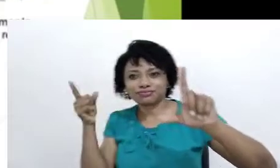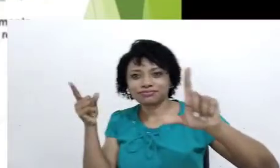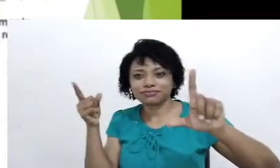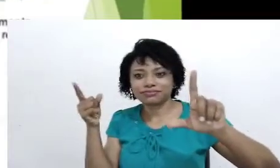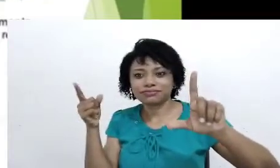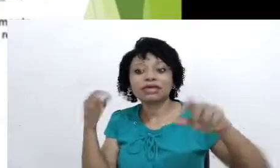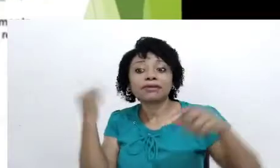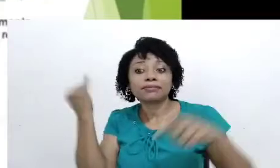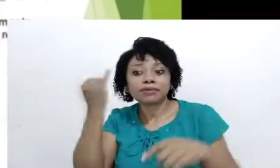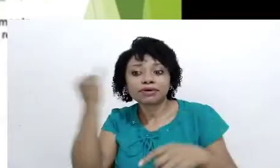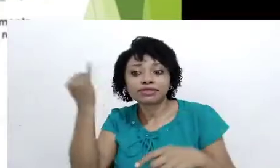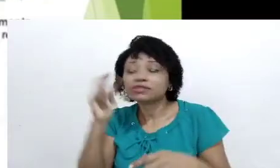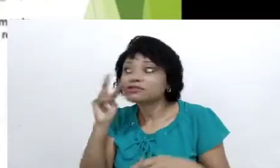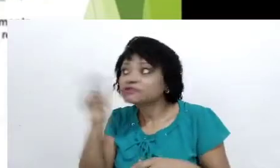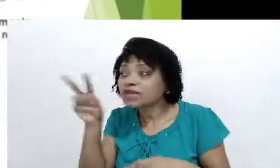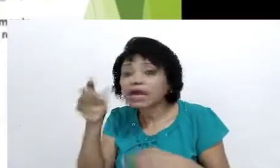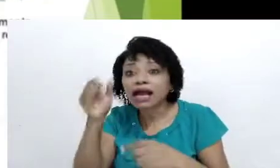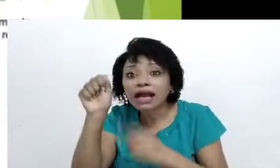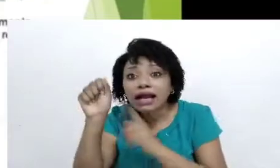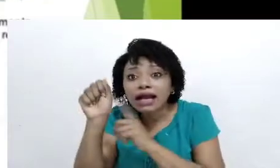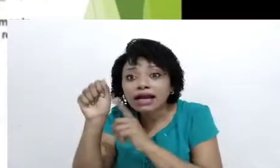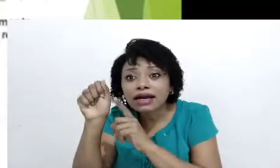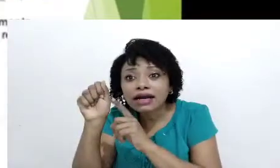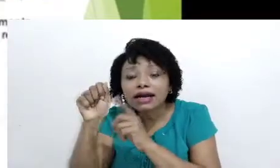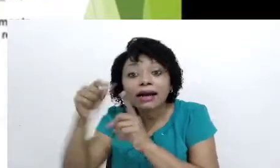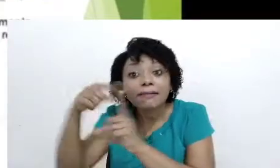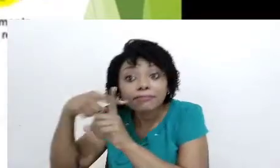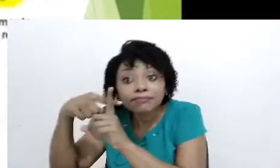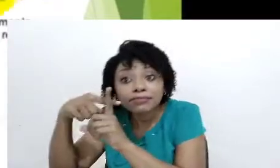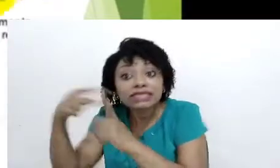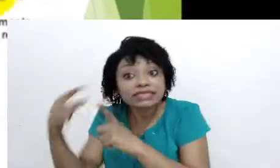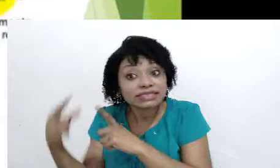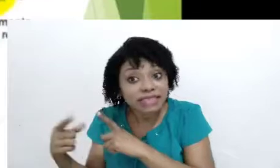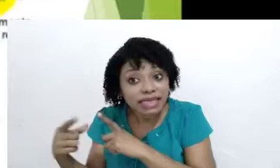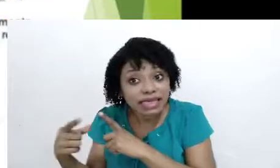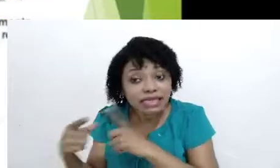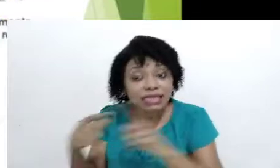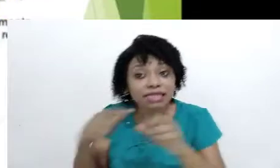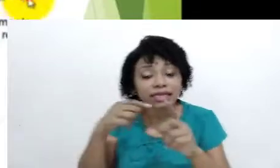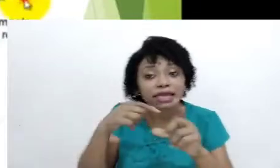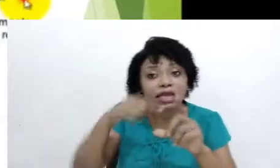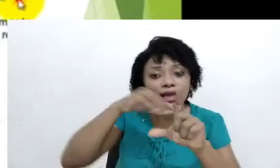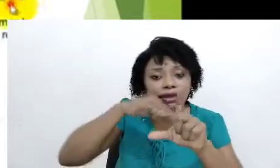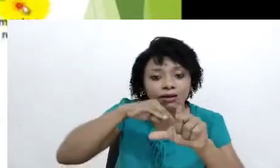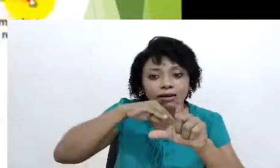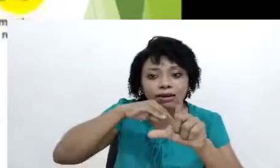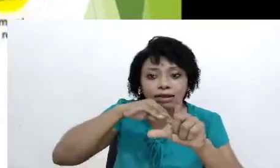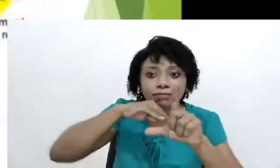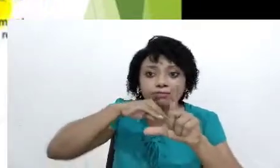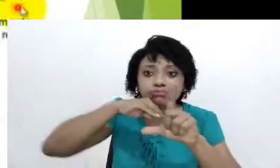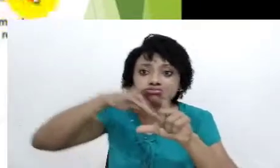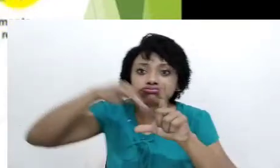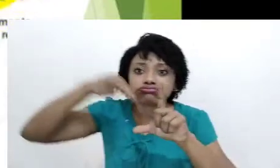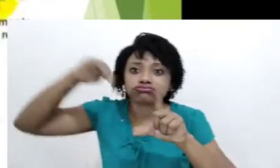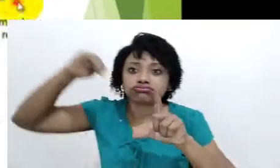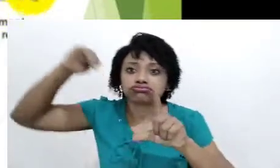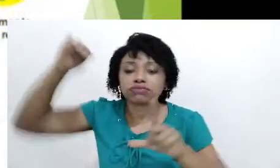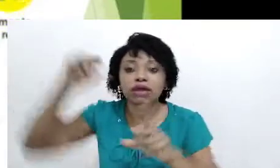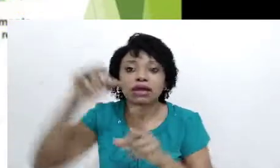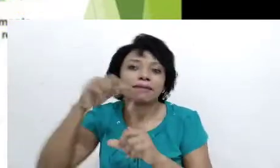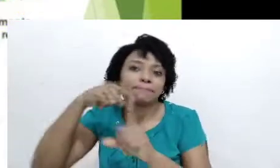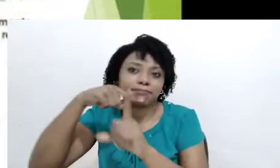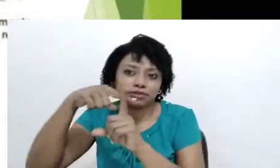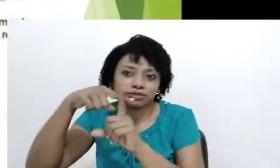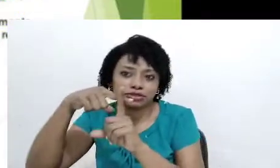crescente, ou uma reta decrescente. Também a gente vai olhar para o sinal da aceleração. Se a aceleração for